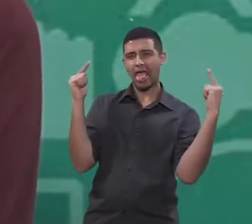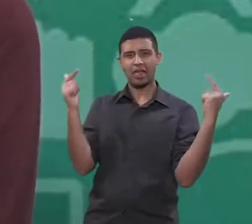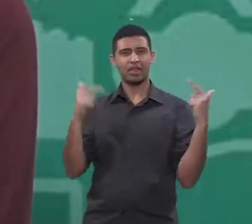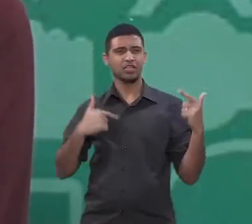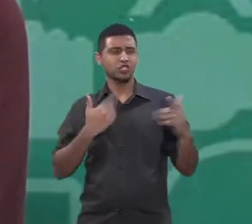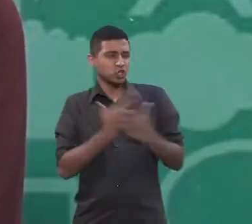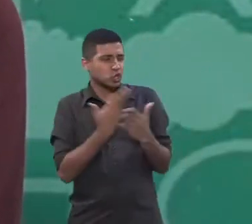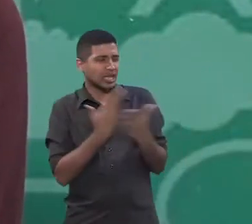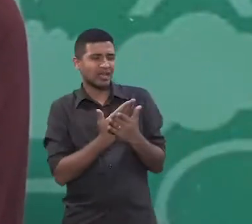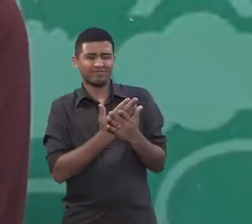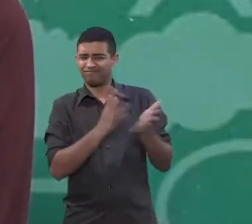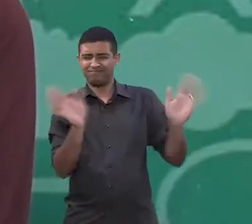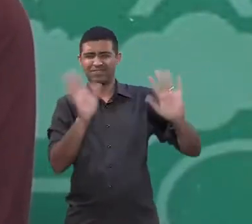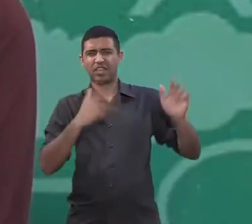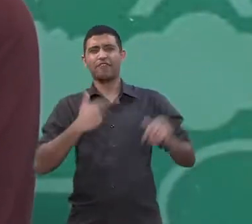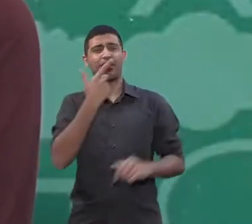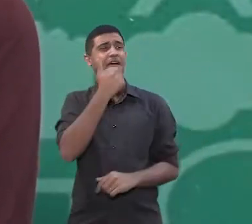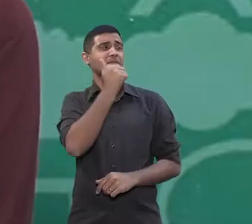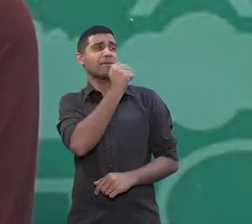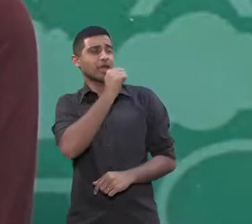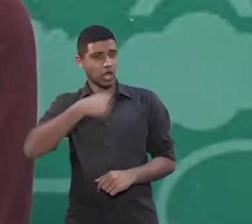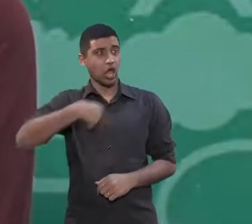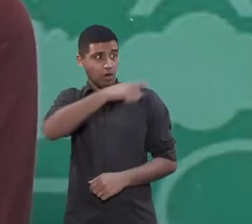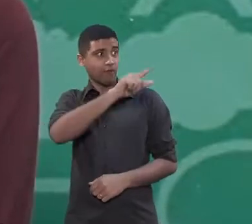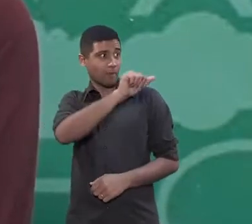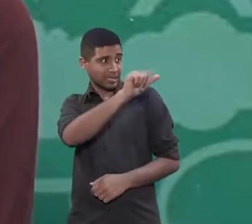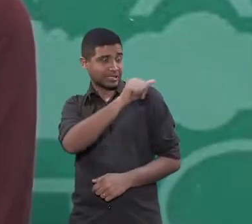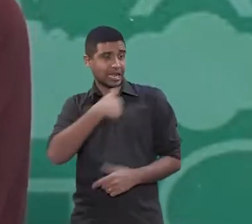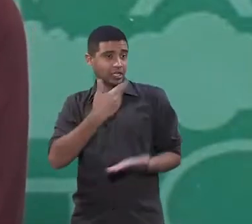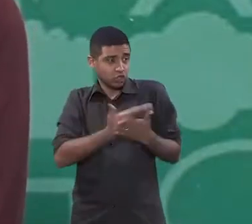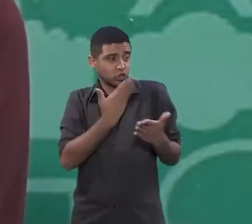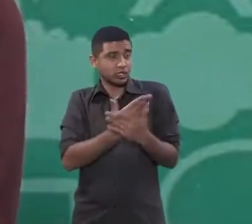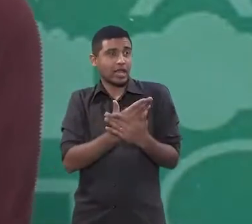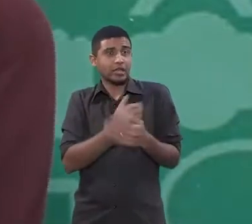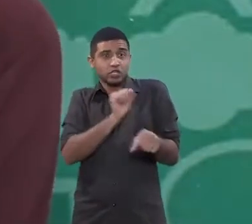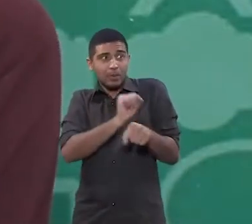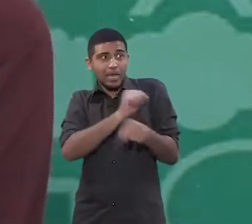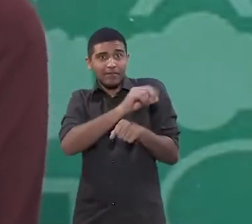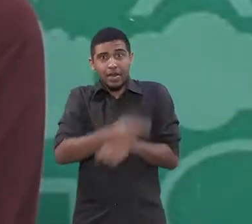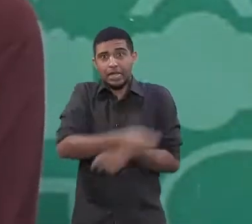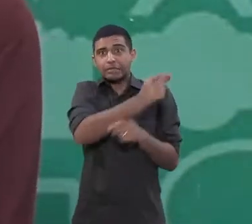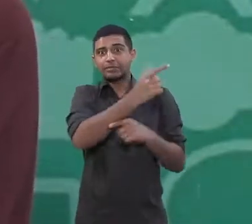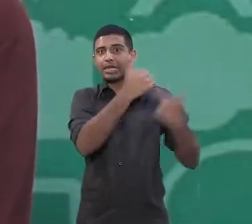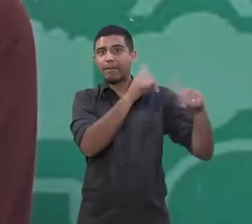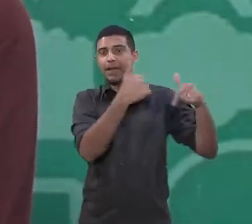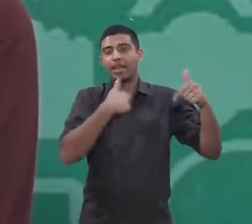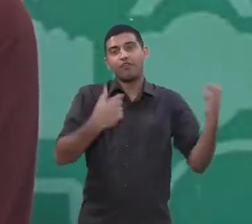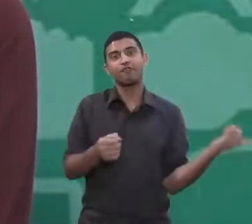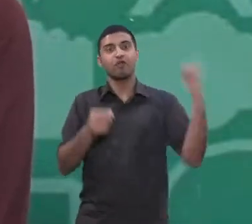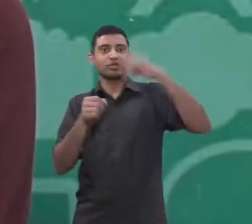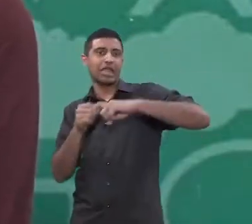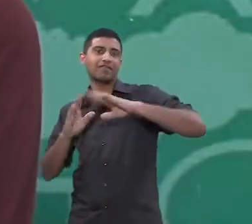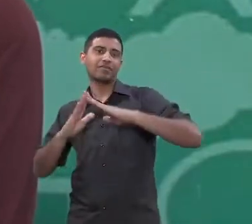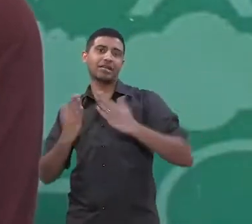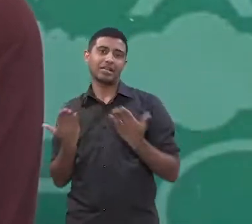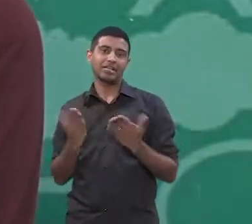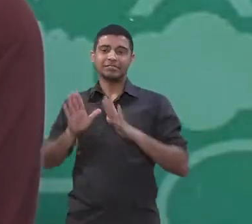tinha vontade de ir pra aula. Eu falava pra minha mãe que eu ia pra aula, mas eu esperava ela sair pro trabalho e voltava pra dentro de casa, pra ficar dentro de